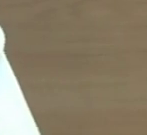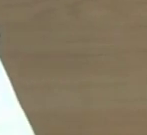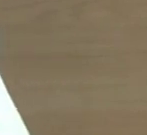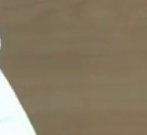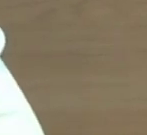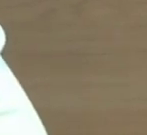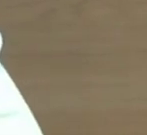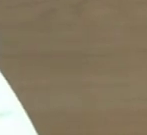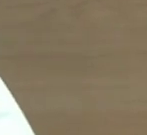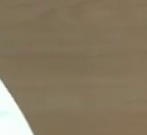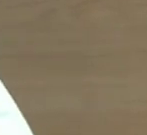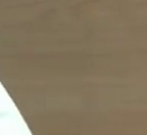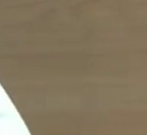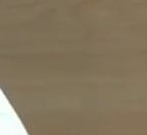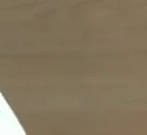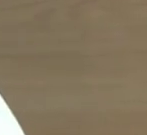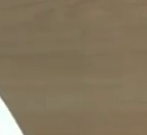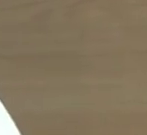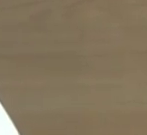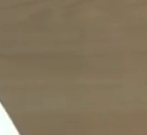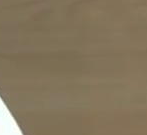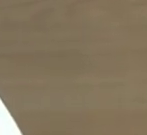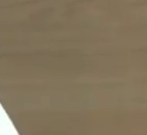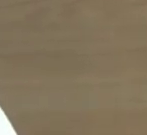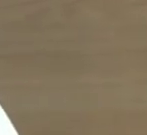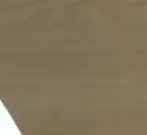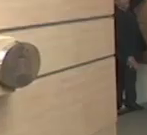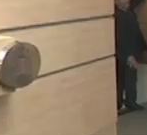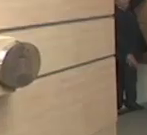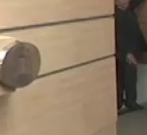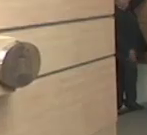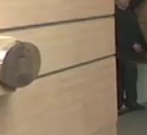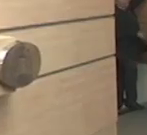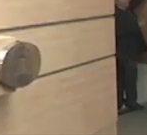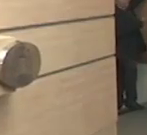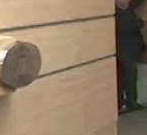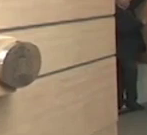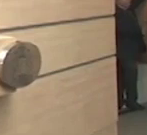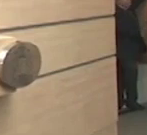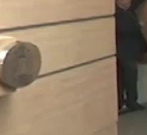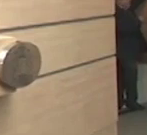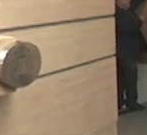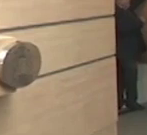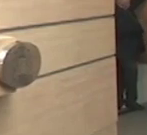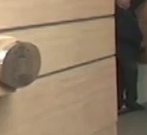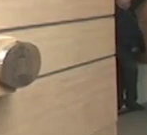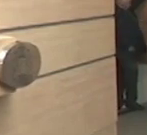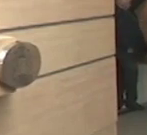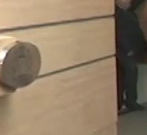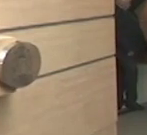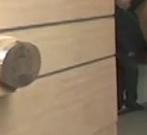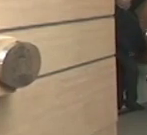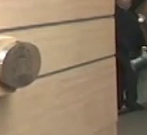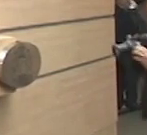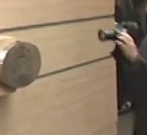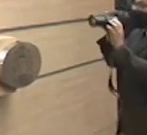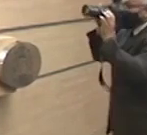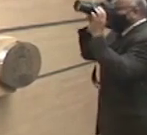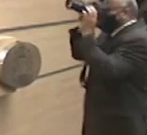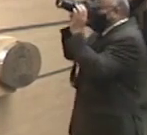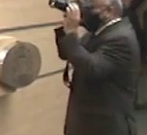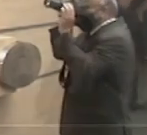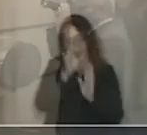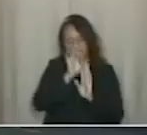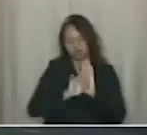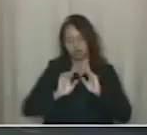vereadora Michele Collins defendeu em reunião ordinária da Câmara do Recife três requerimentos de autoria da Comissão de Direitos Humanos e Cidadania